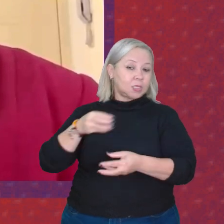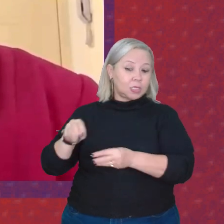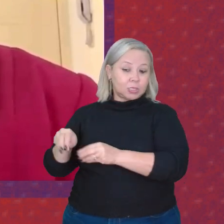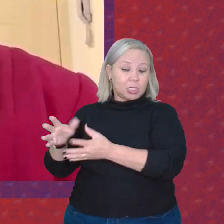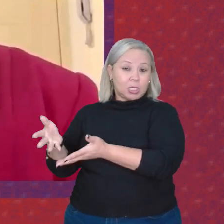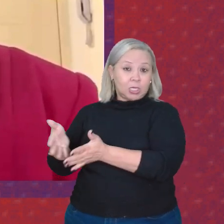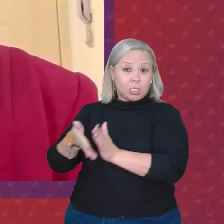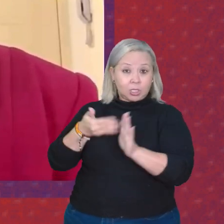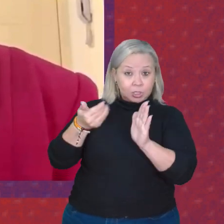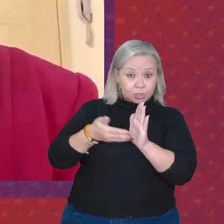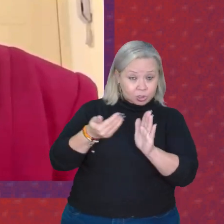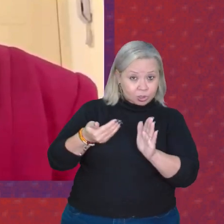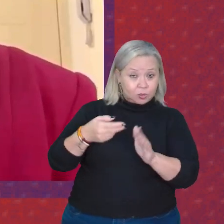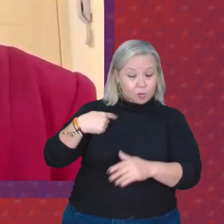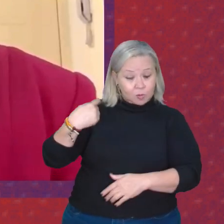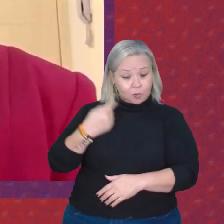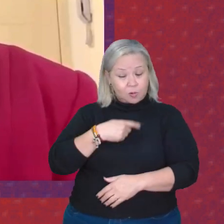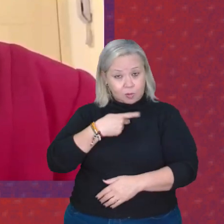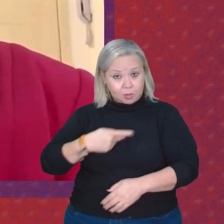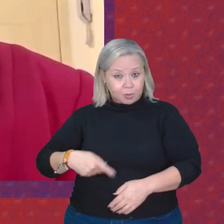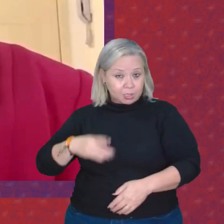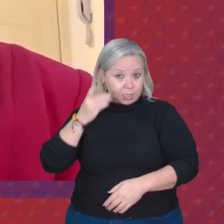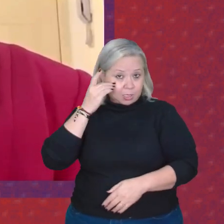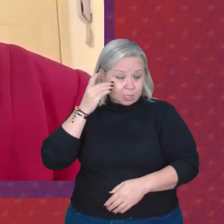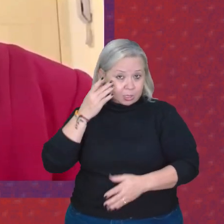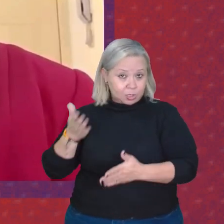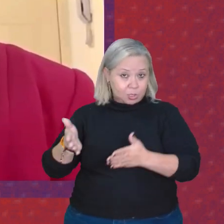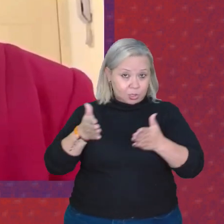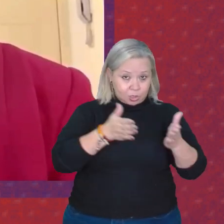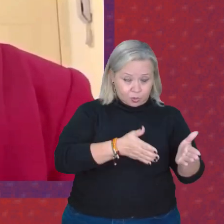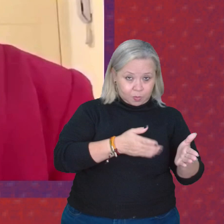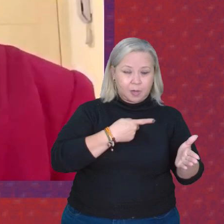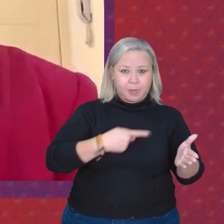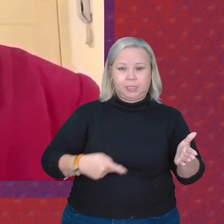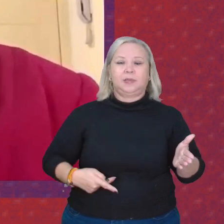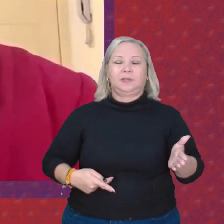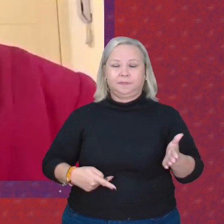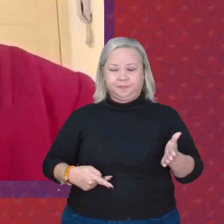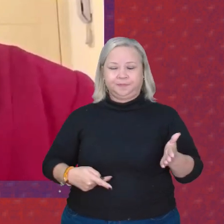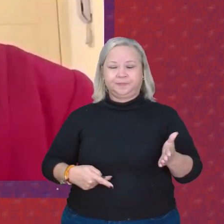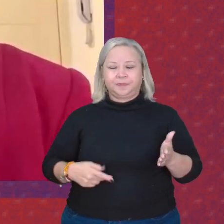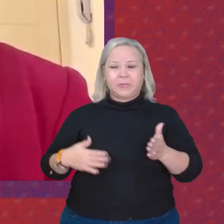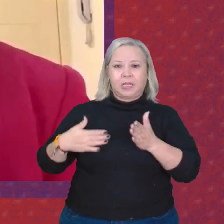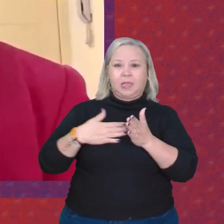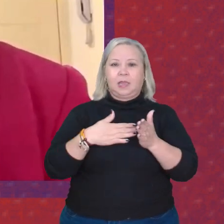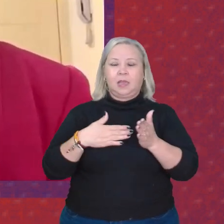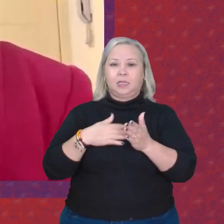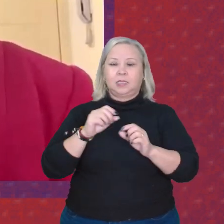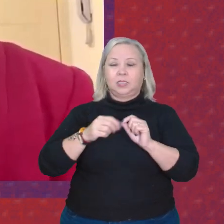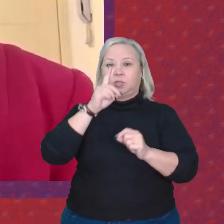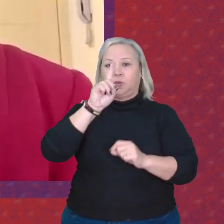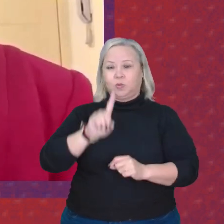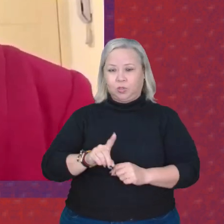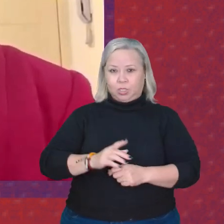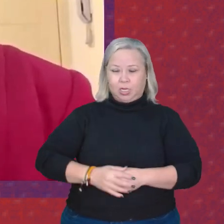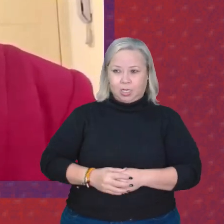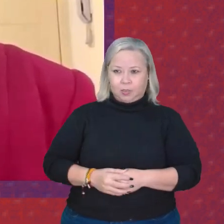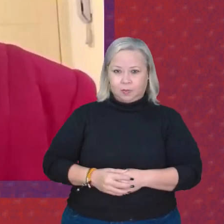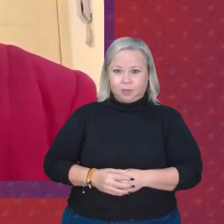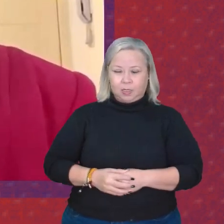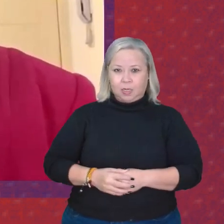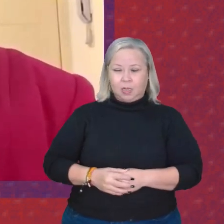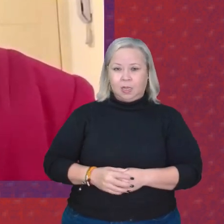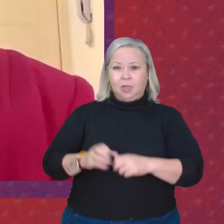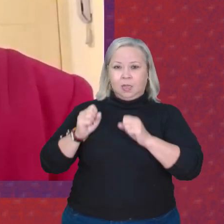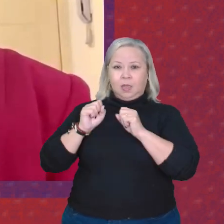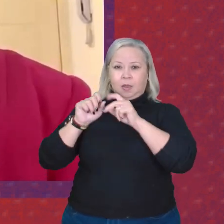da presidência da República, ela restringiu os direitos, a